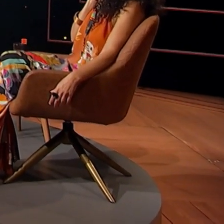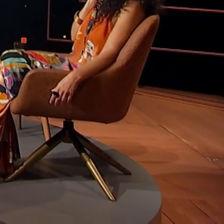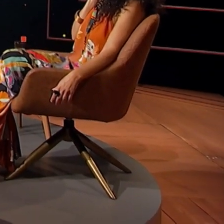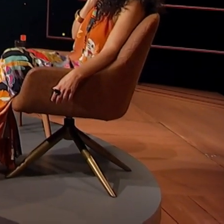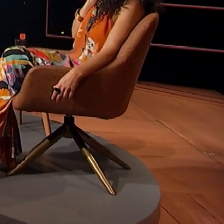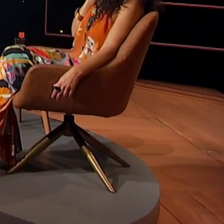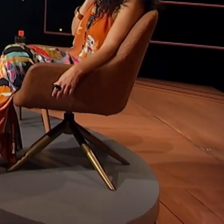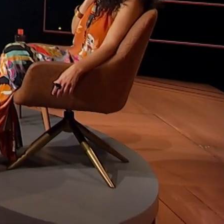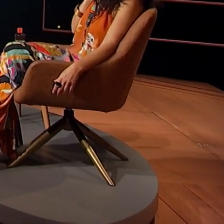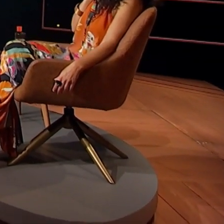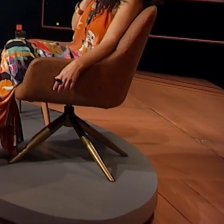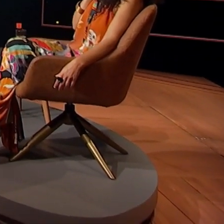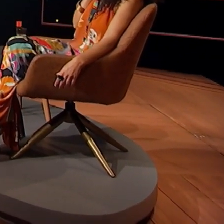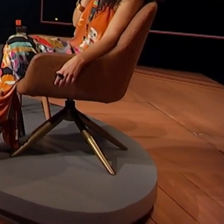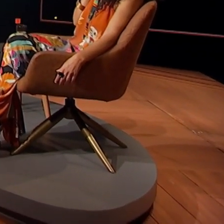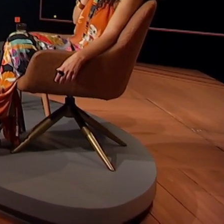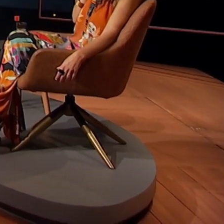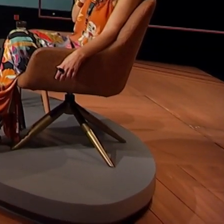perdido.